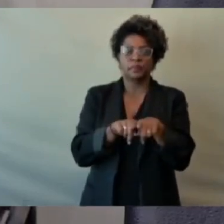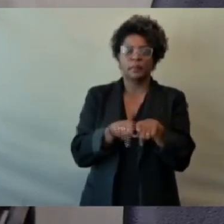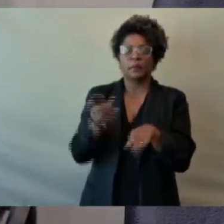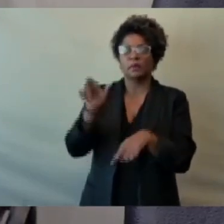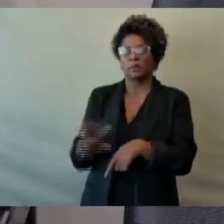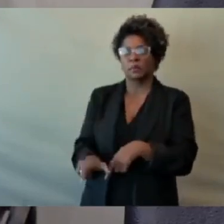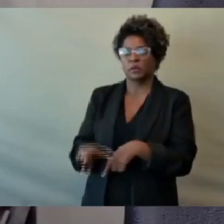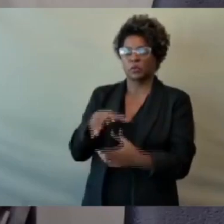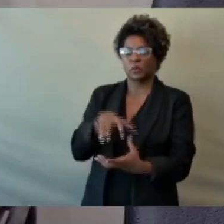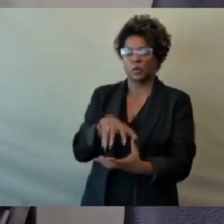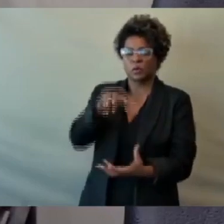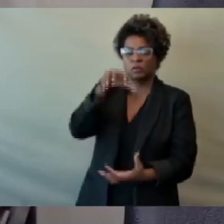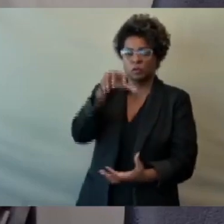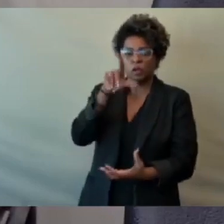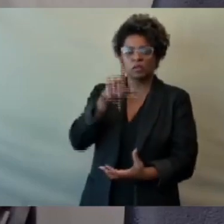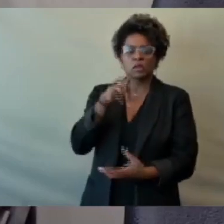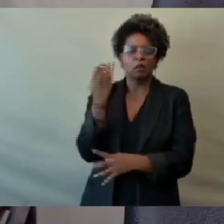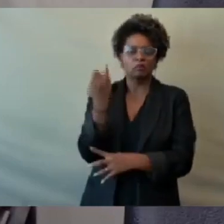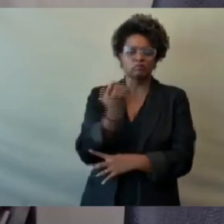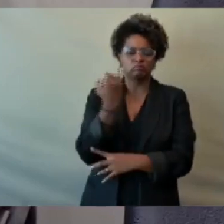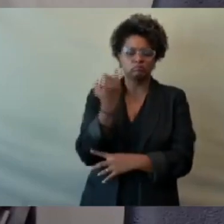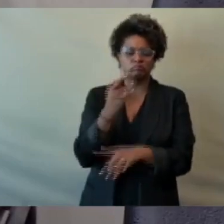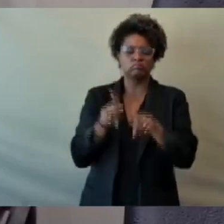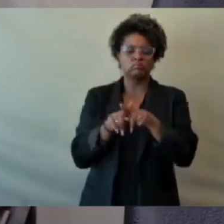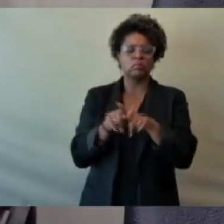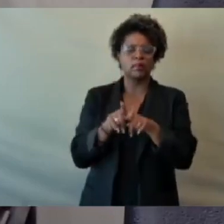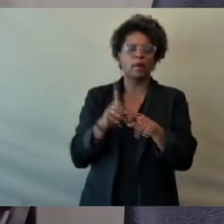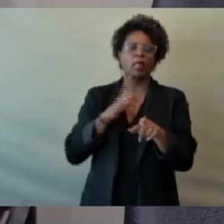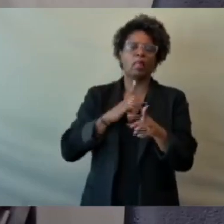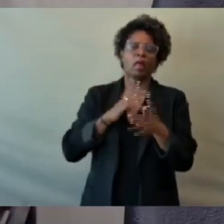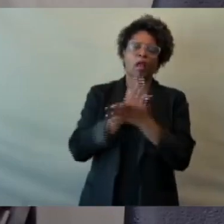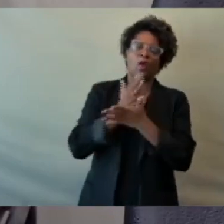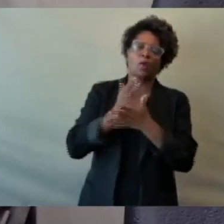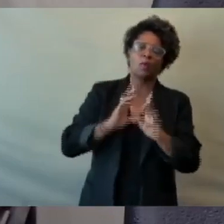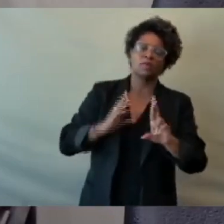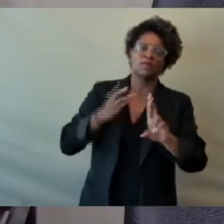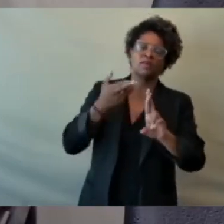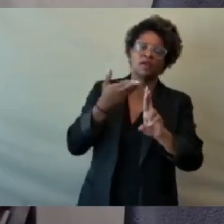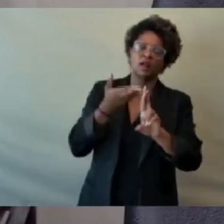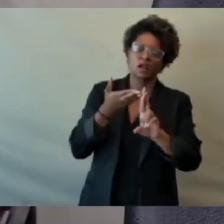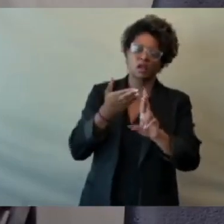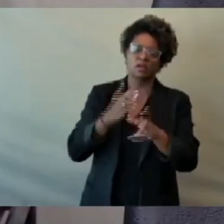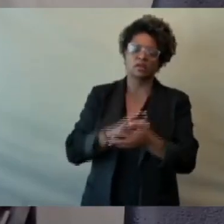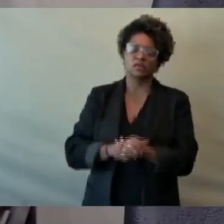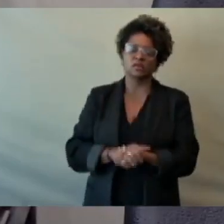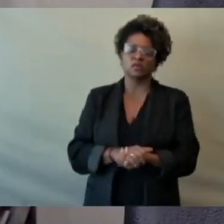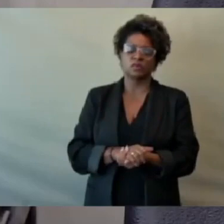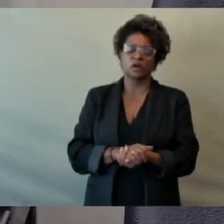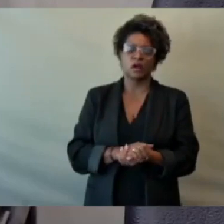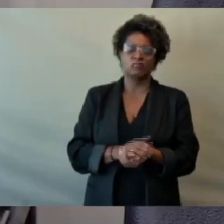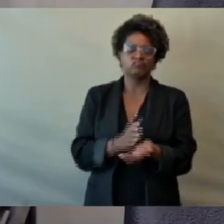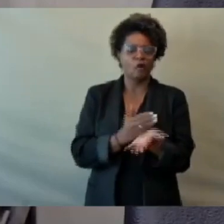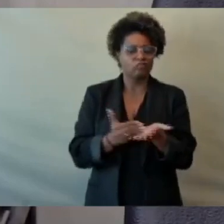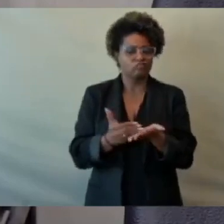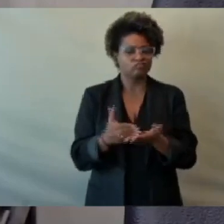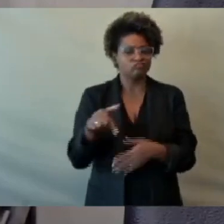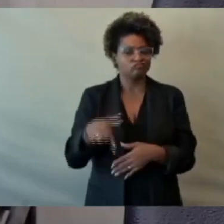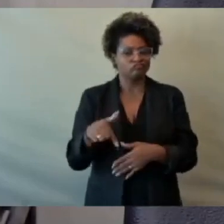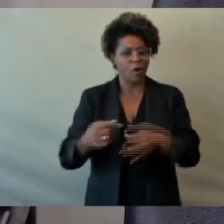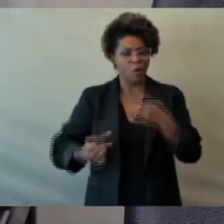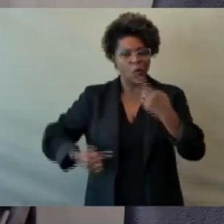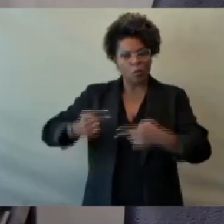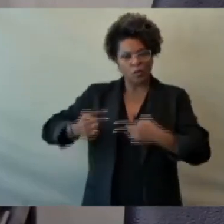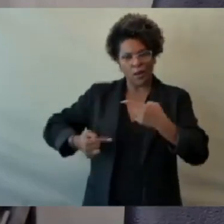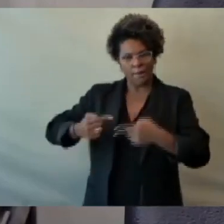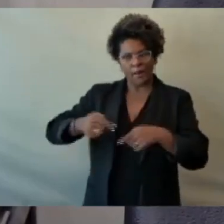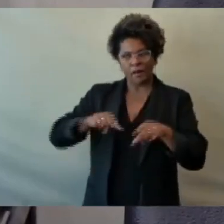importantes. Algumas referências. E é isso. Nós vamos começar esse debate, que é